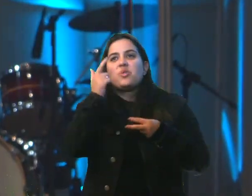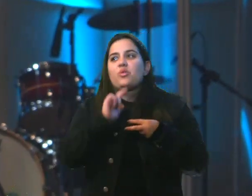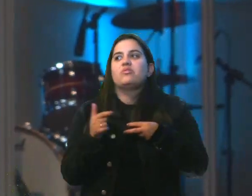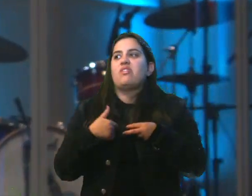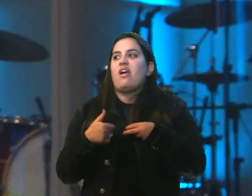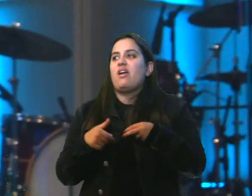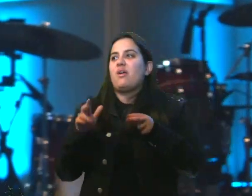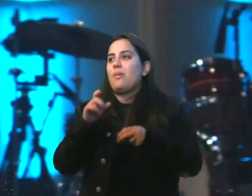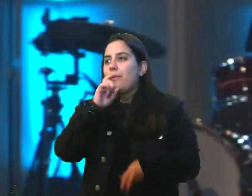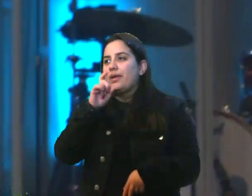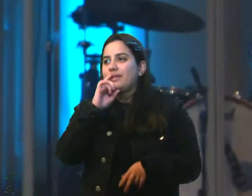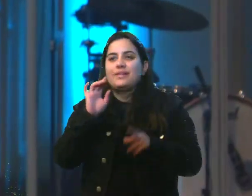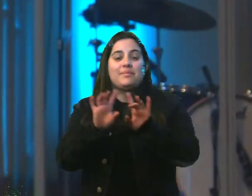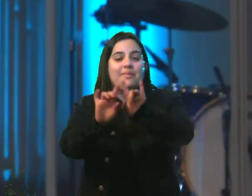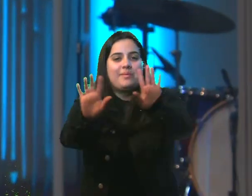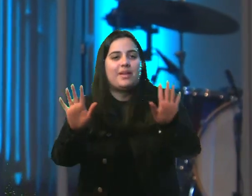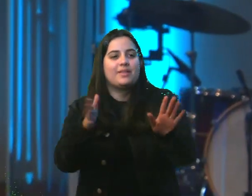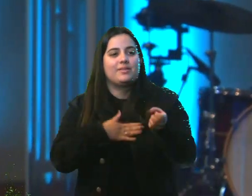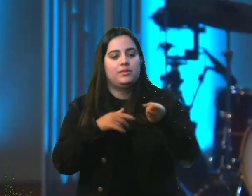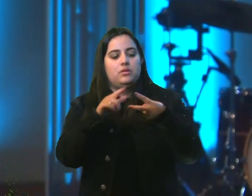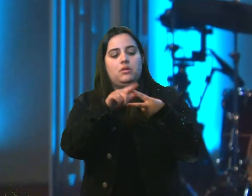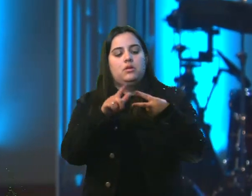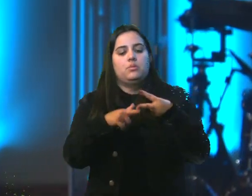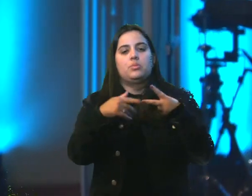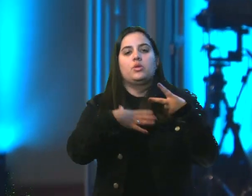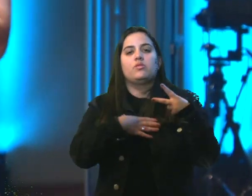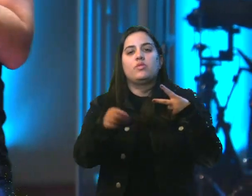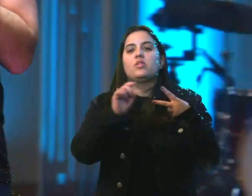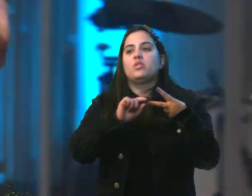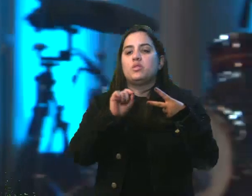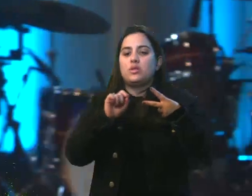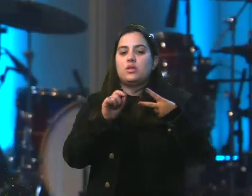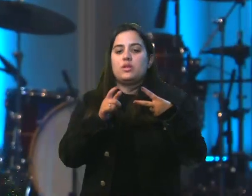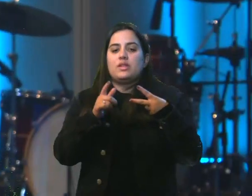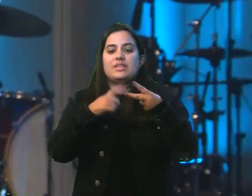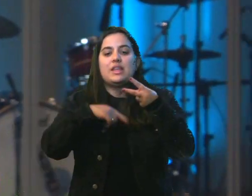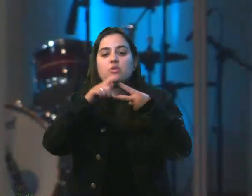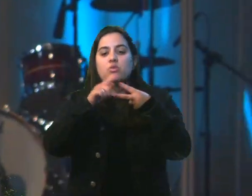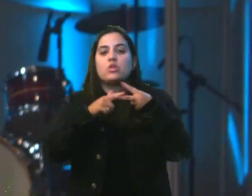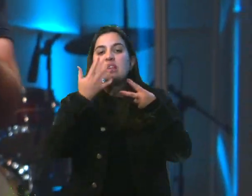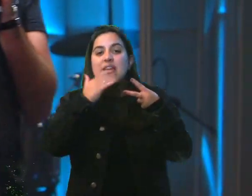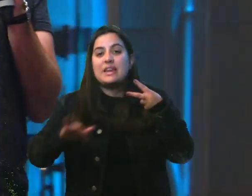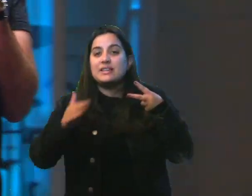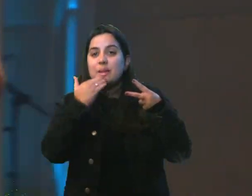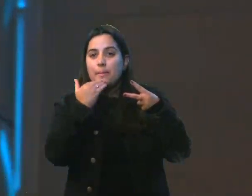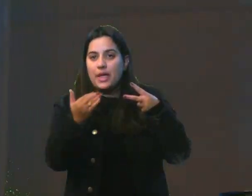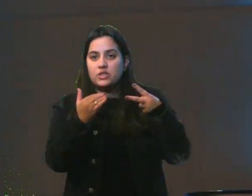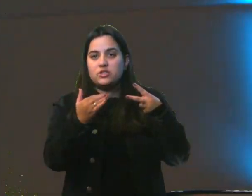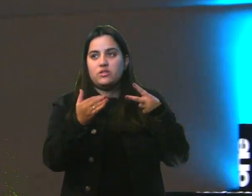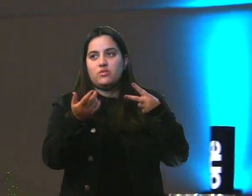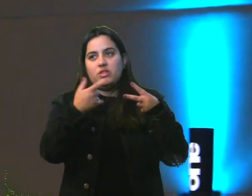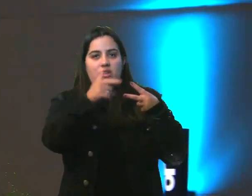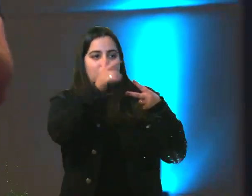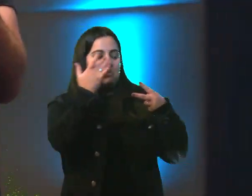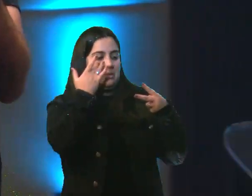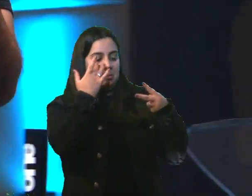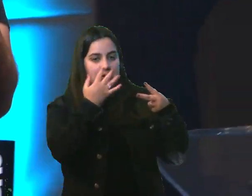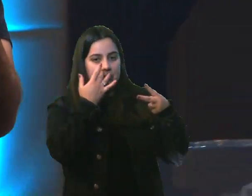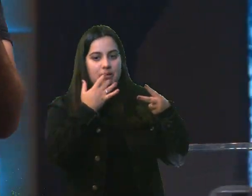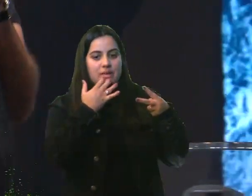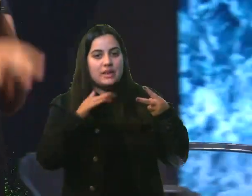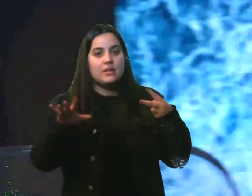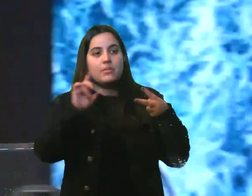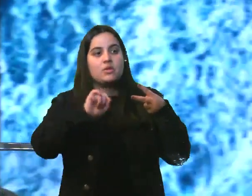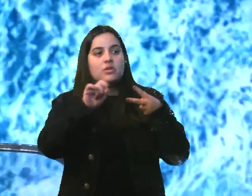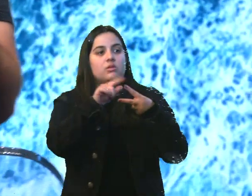que eu sou pai. Porém, os meus filhos começaram a pedir. Tem 2 coisas que criança pede, tá? Você que não convive com criança assim e tal. Mas tem